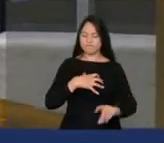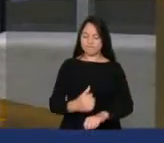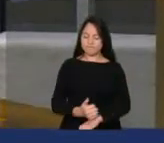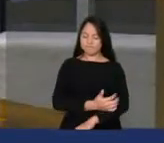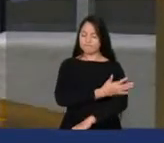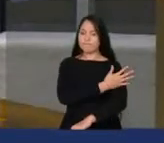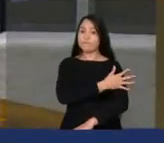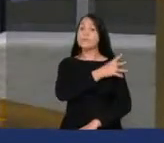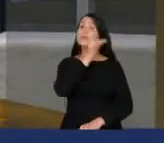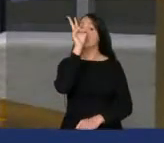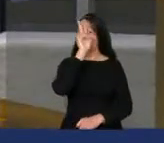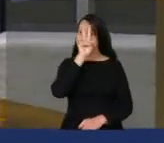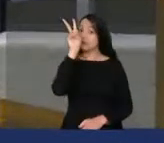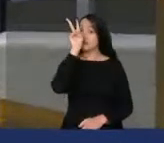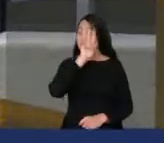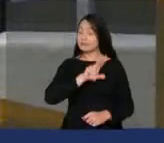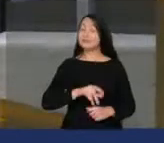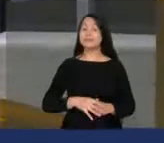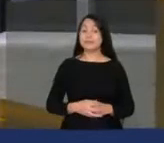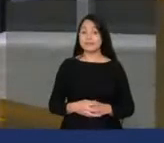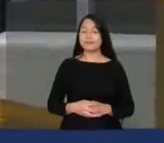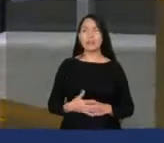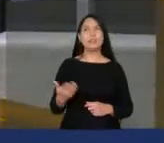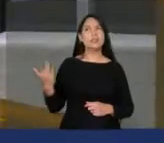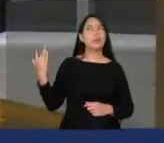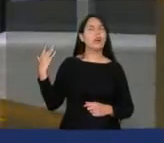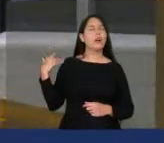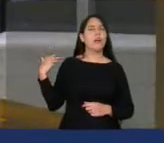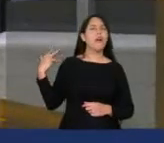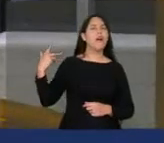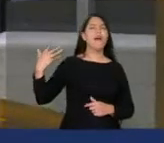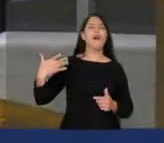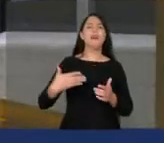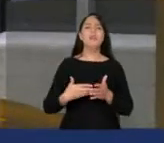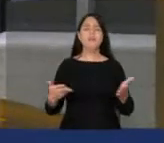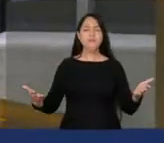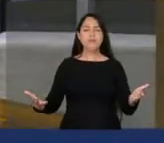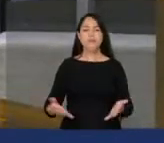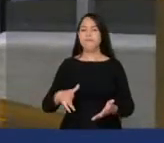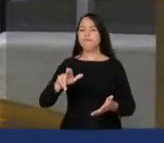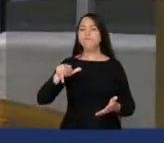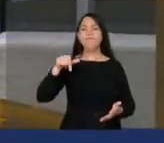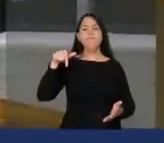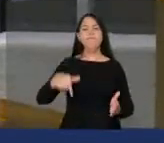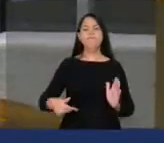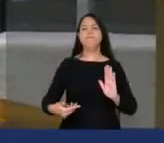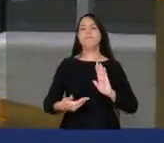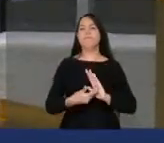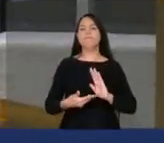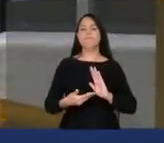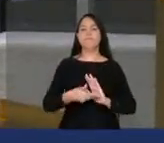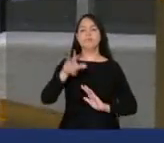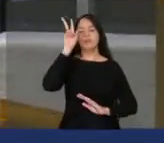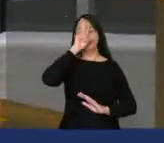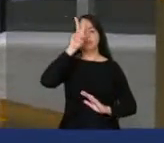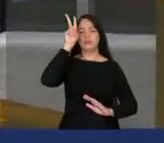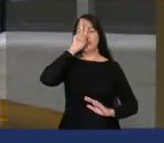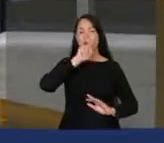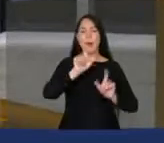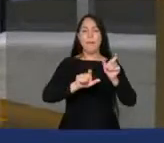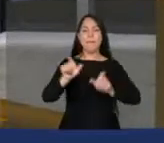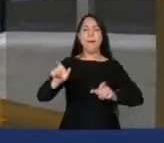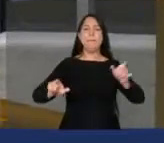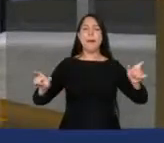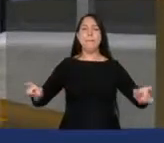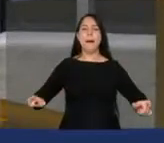lembrar que até então, nunca na história da Câmara dos Deputados se colocou tantas pessoas